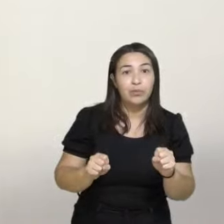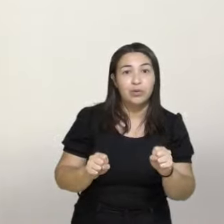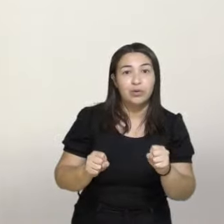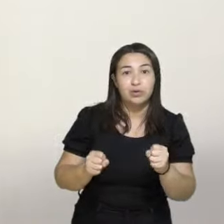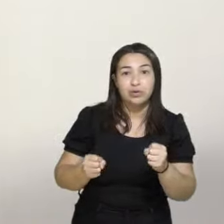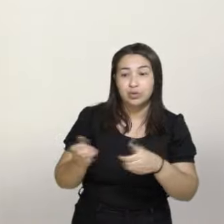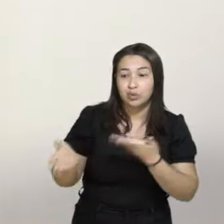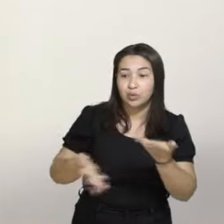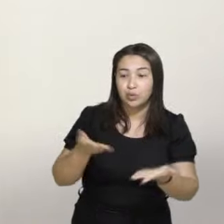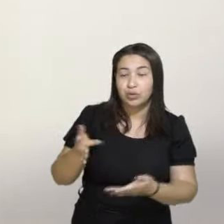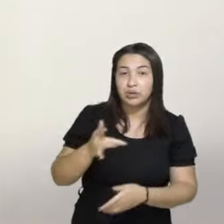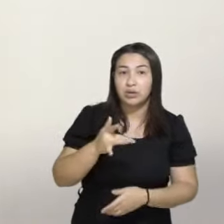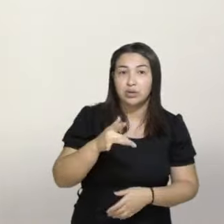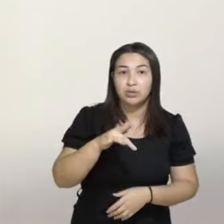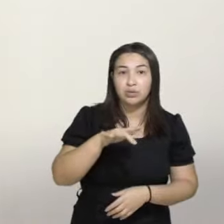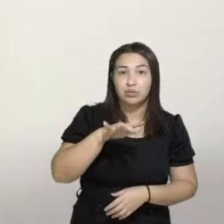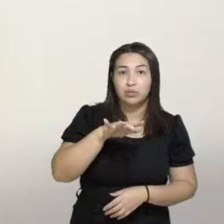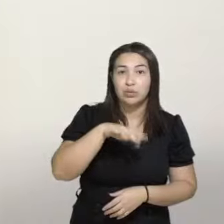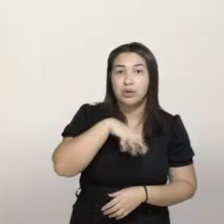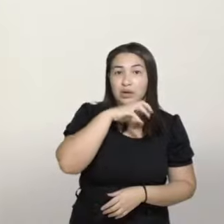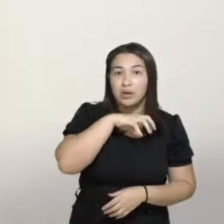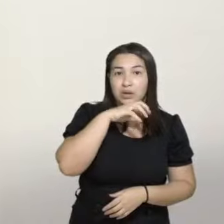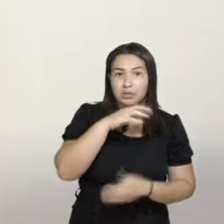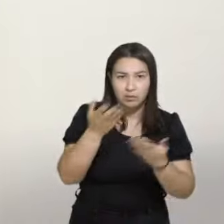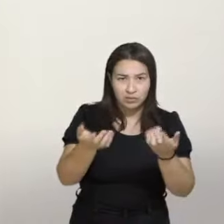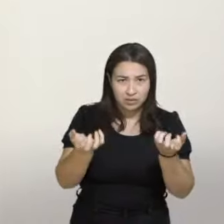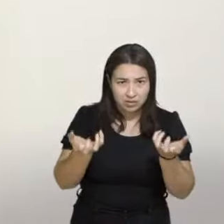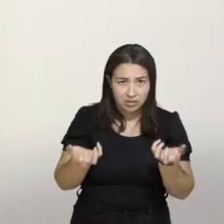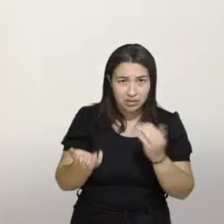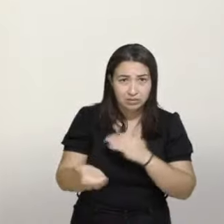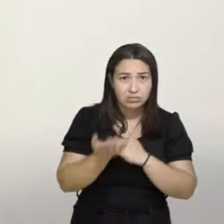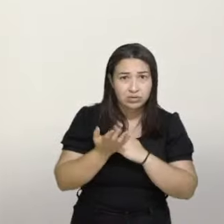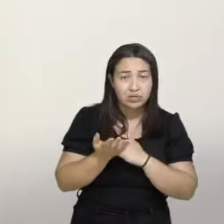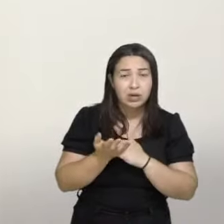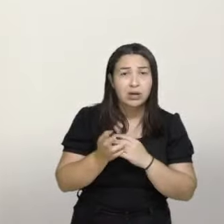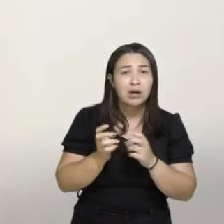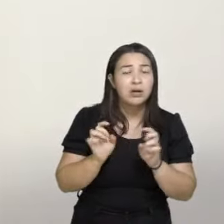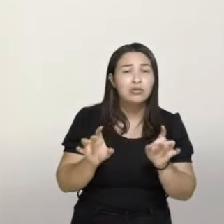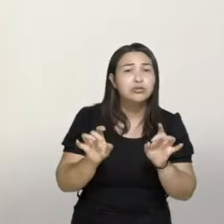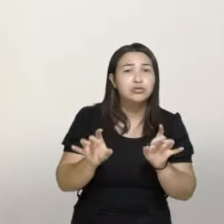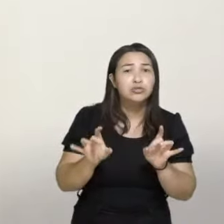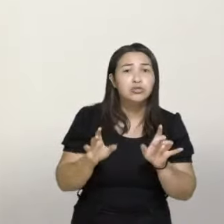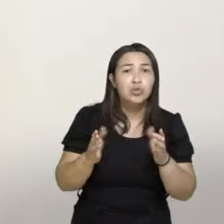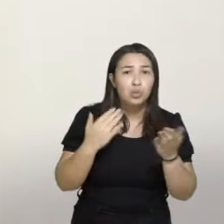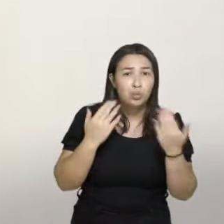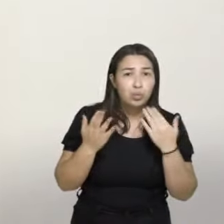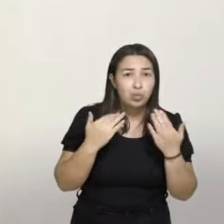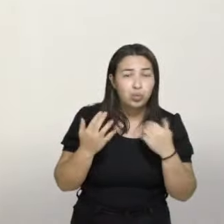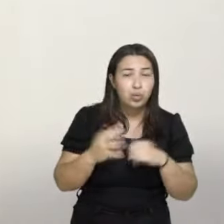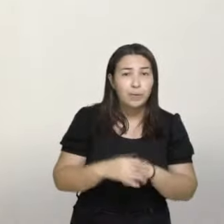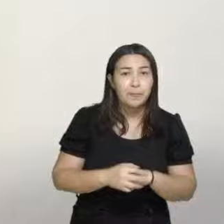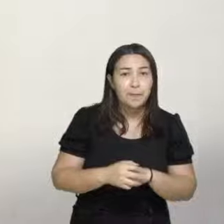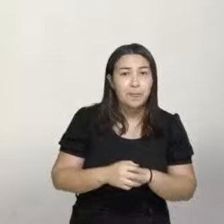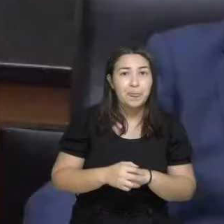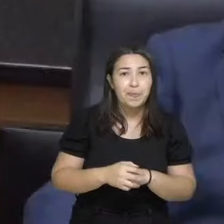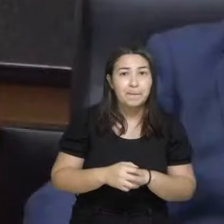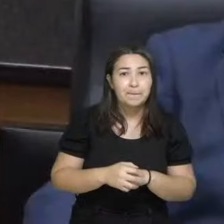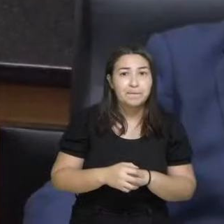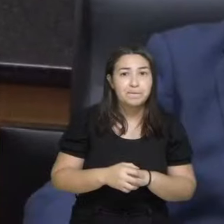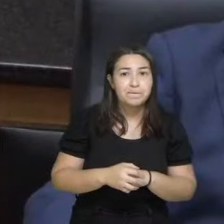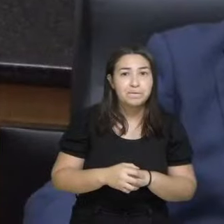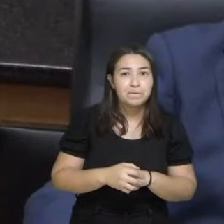Deputado Ivan Nates, quer complementar? Só queria contribuir com o debate. Por favor. Pode dizer o seguinte, deputado Marquito.